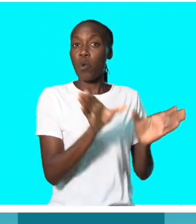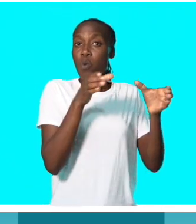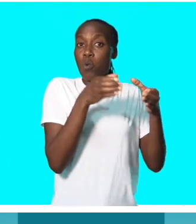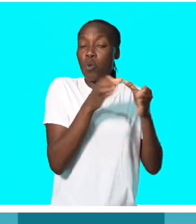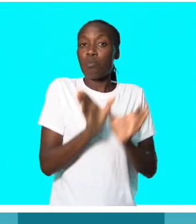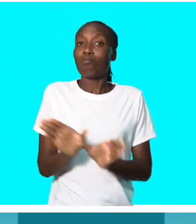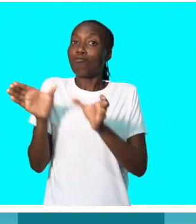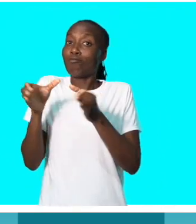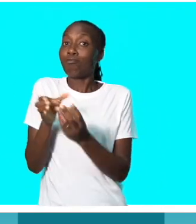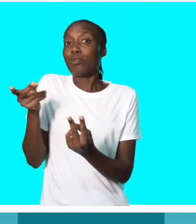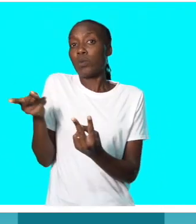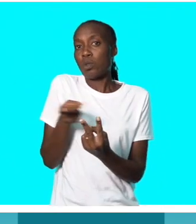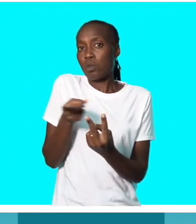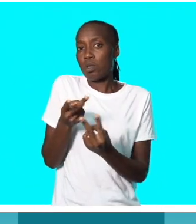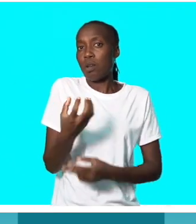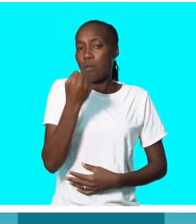equipas.